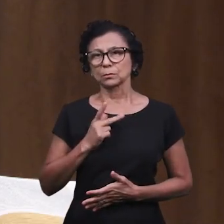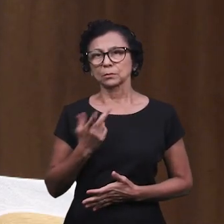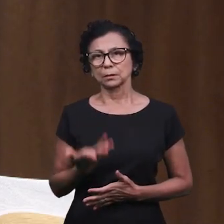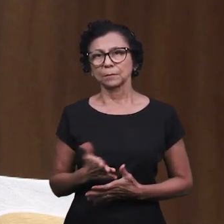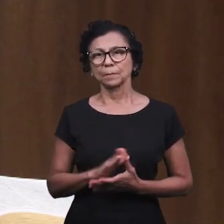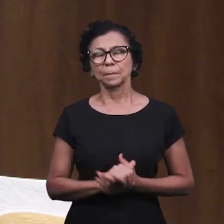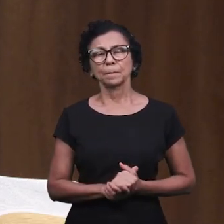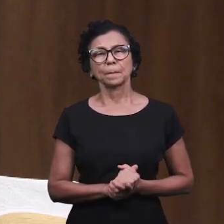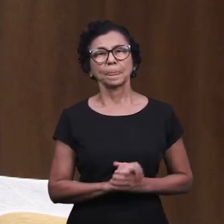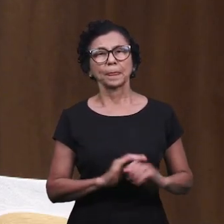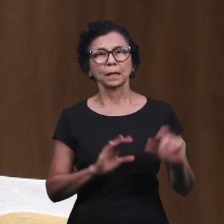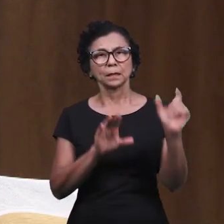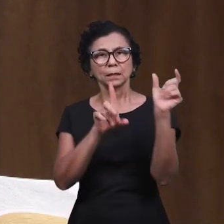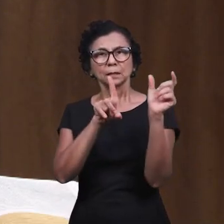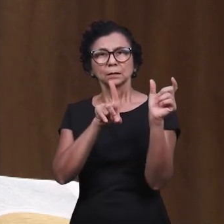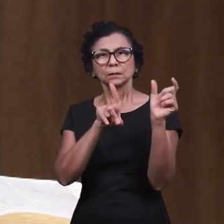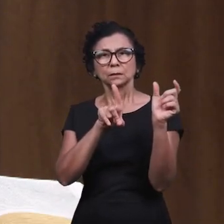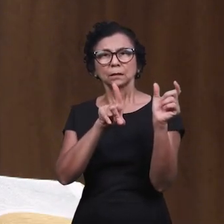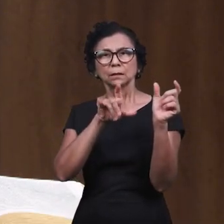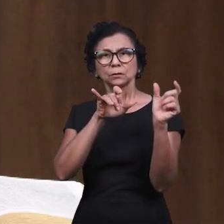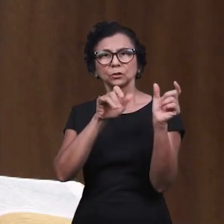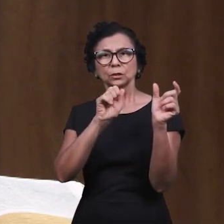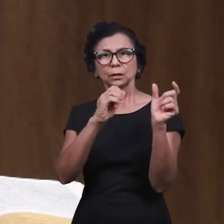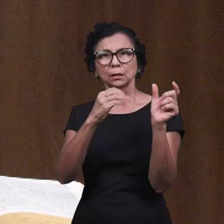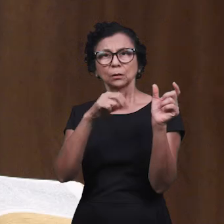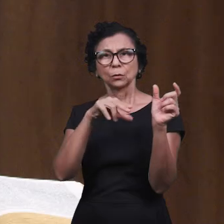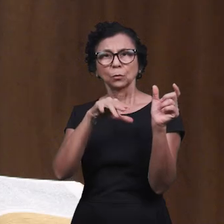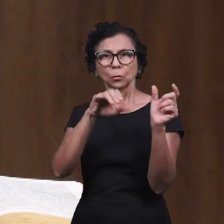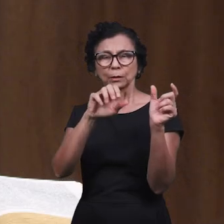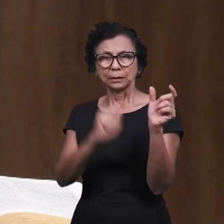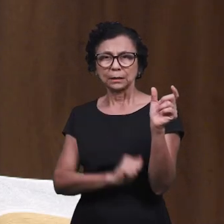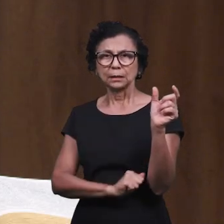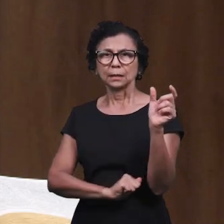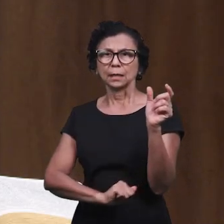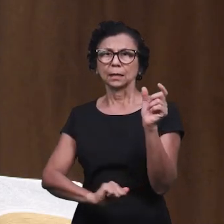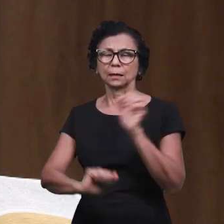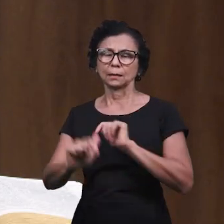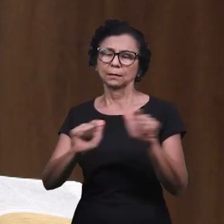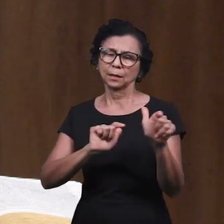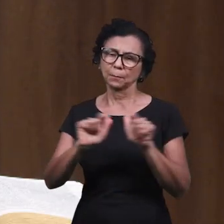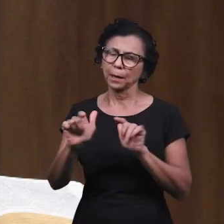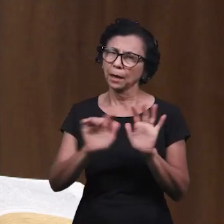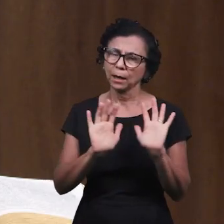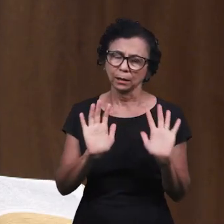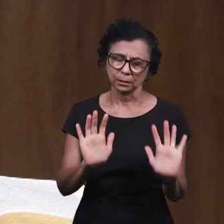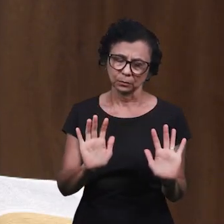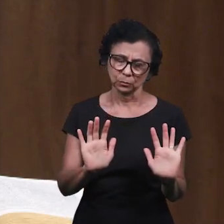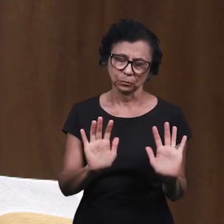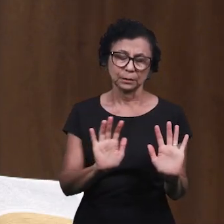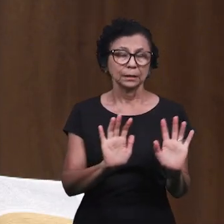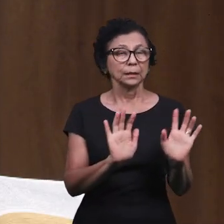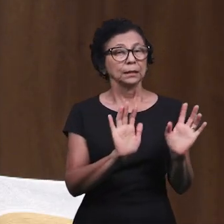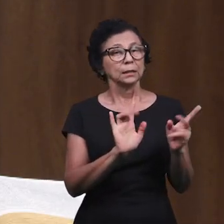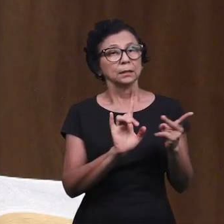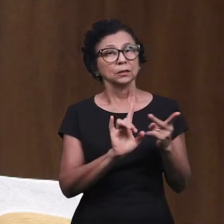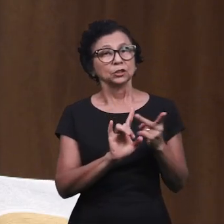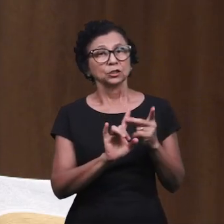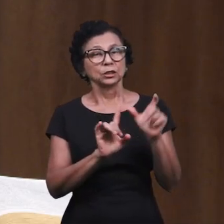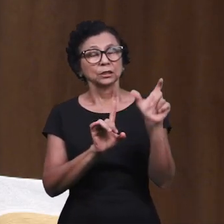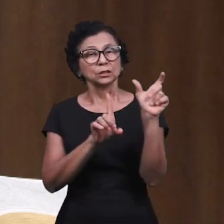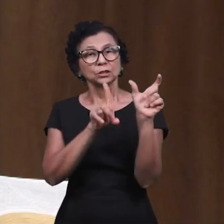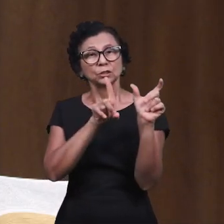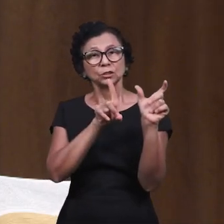diaconia serviços, né? Não confundir com diácono ou diaconato, que é servir no pó. Mas a diaconia